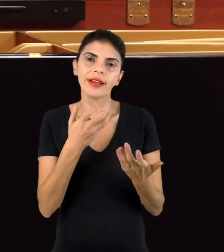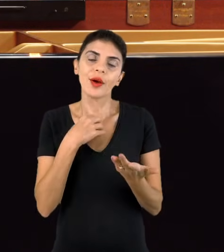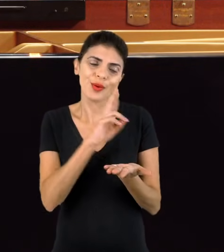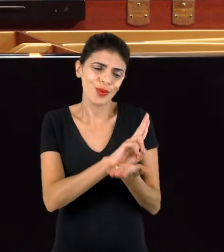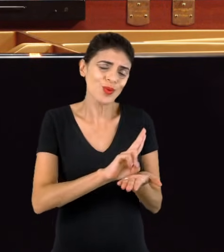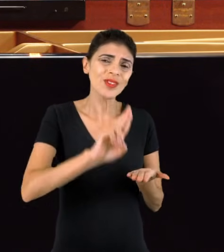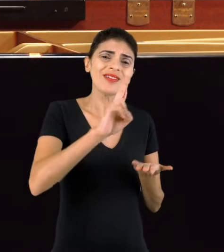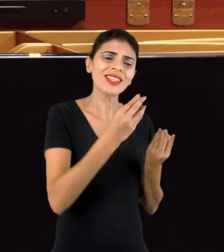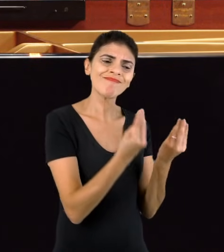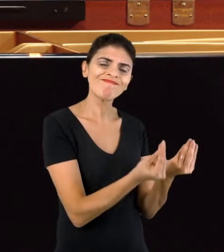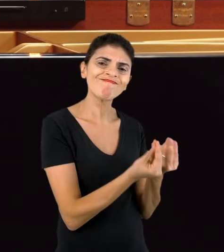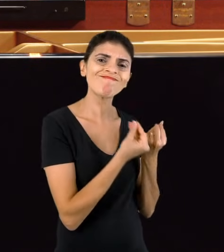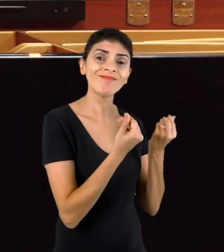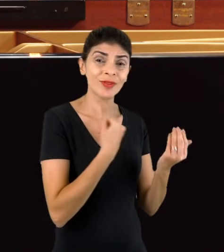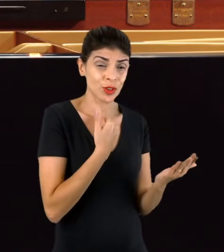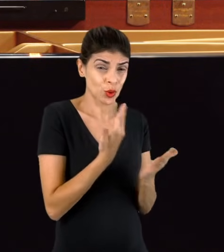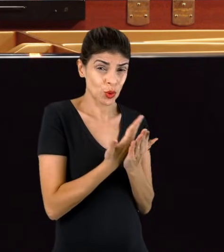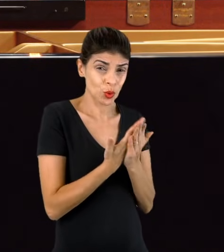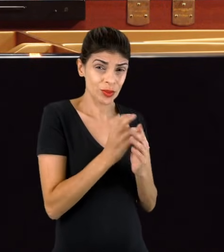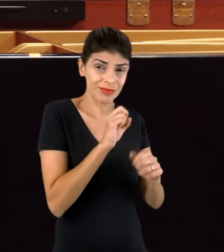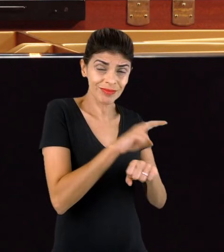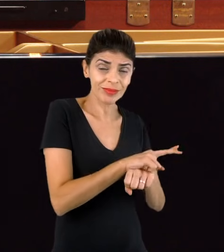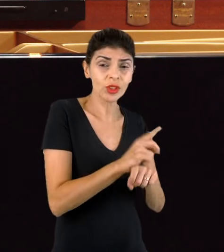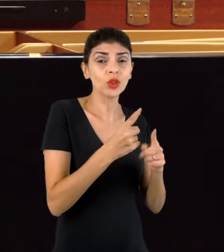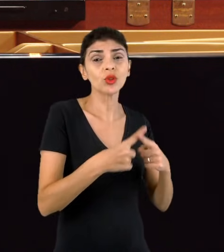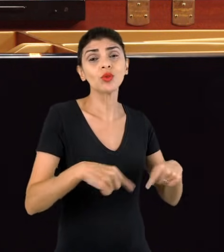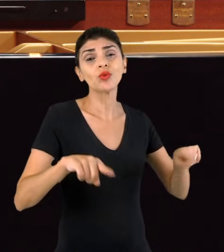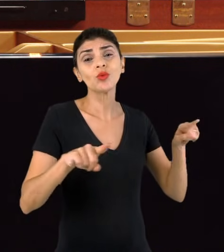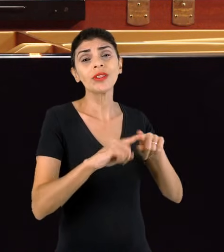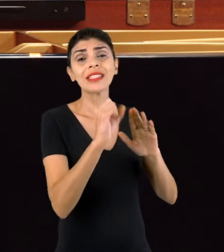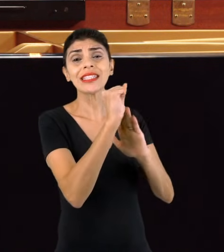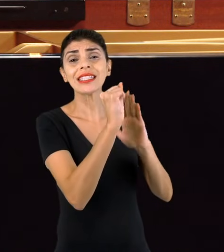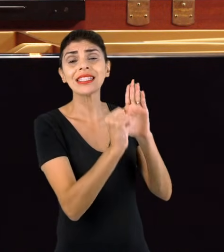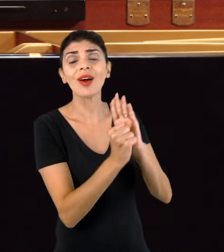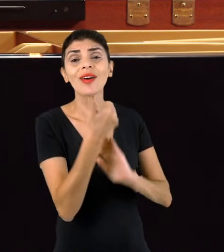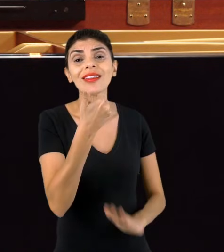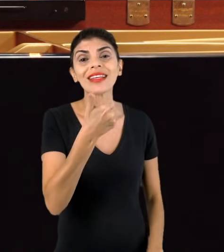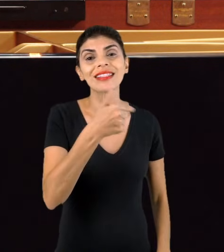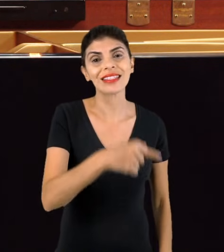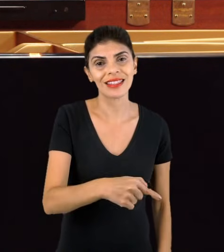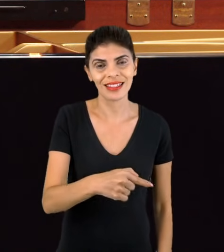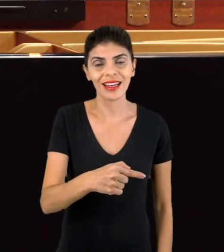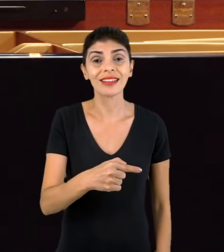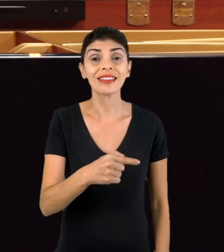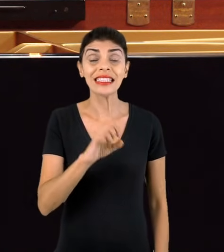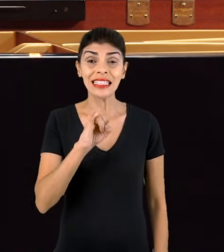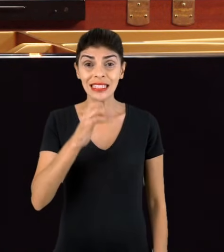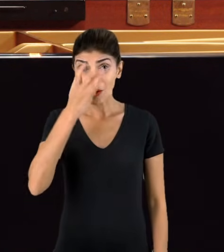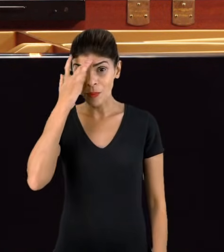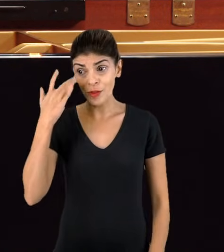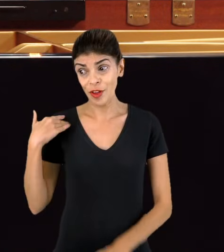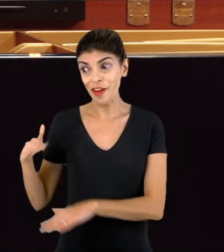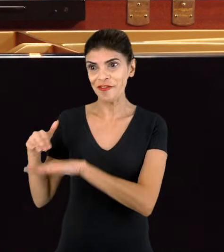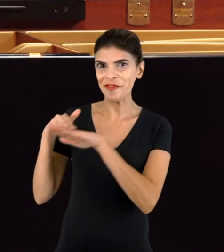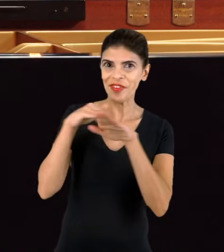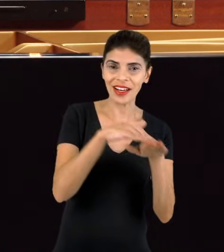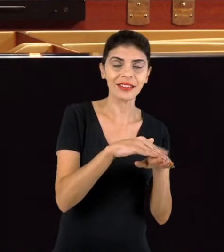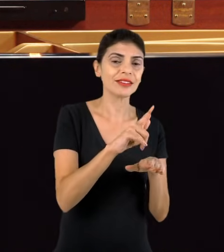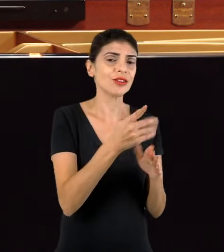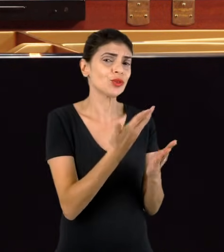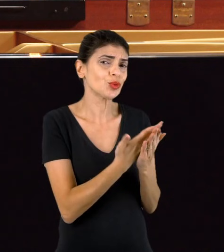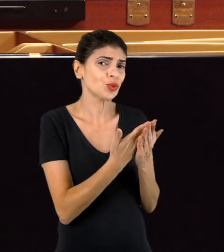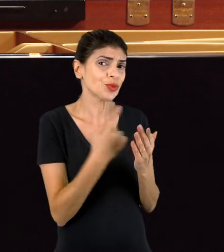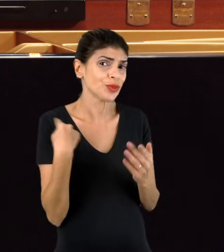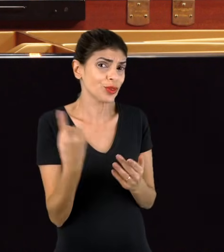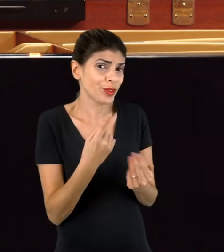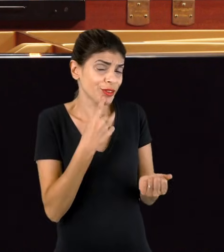a universidade meio que, se eu fosse estudar lá, eu iria estudar a música do século Ia travar. XVII, né? Ia travar isso. Se um cara que viesse de fora viesse